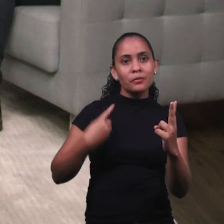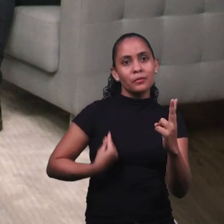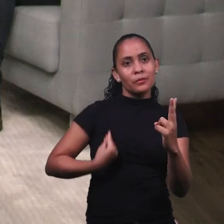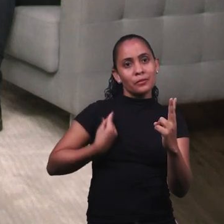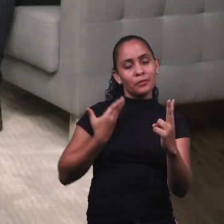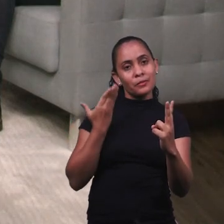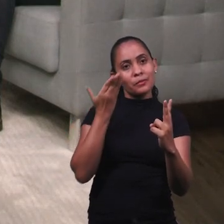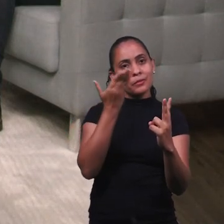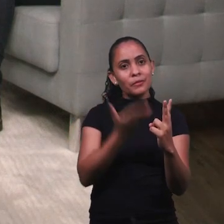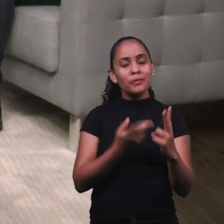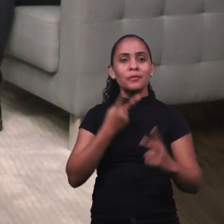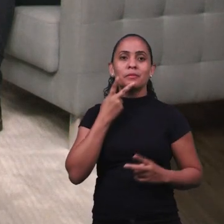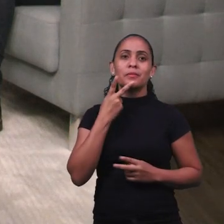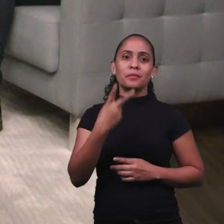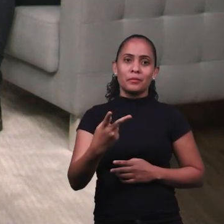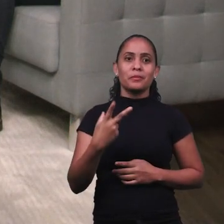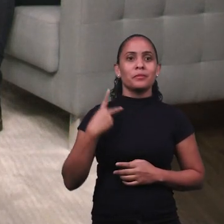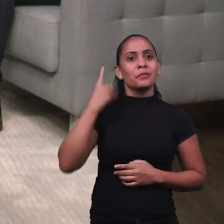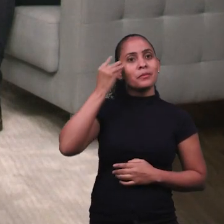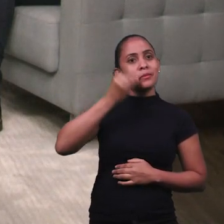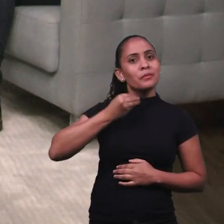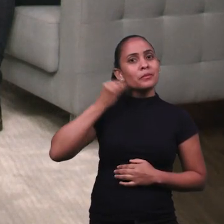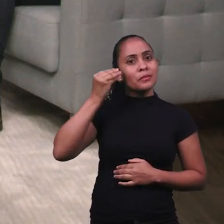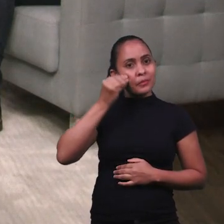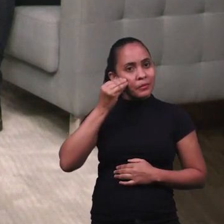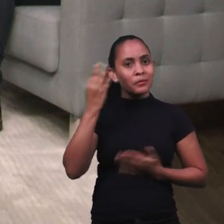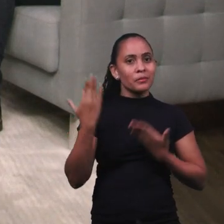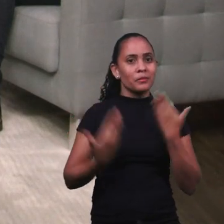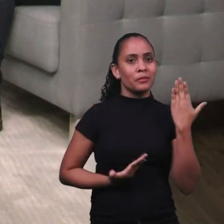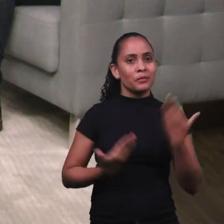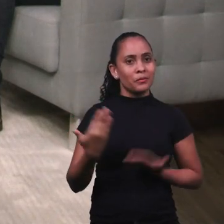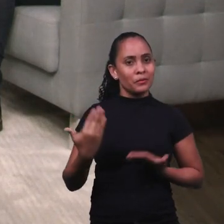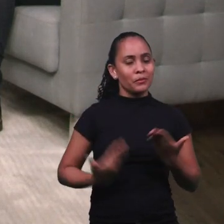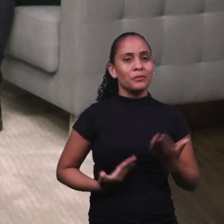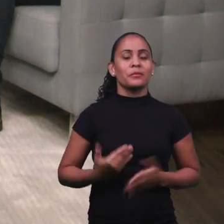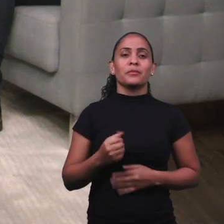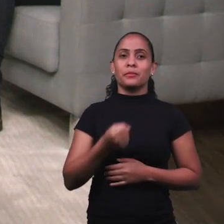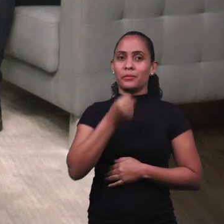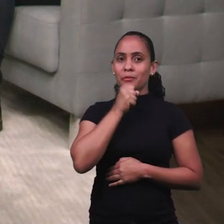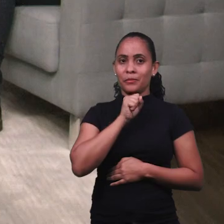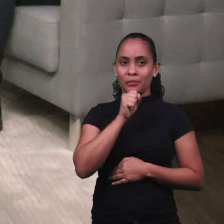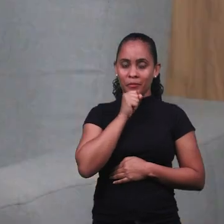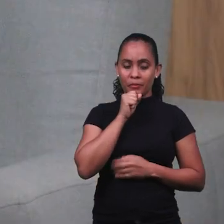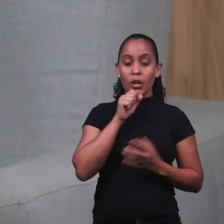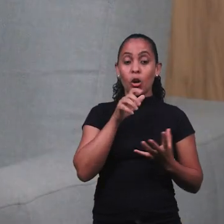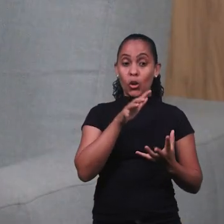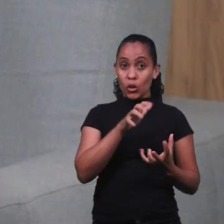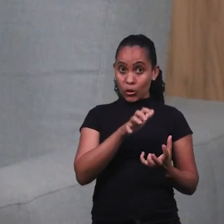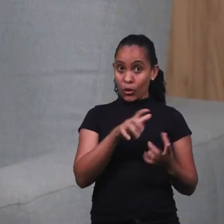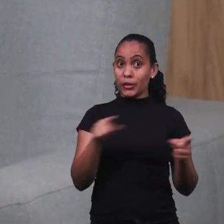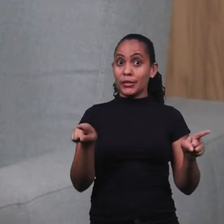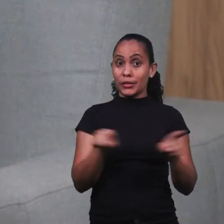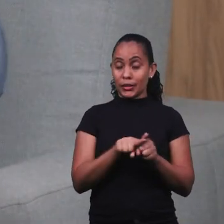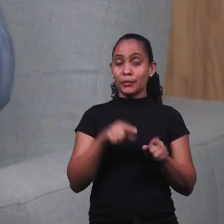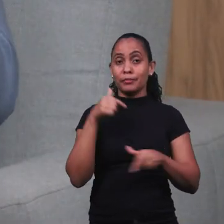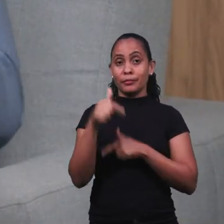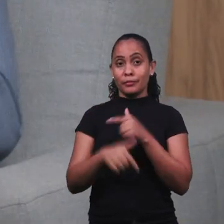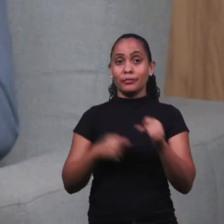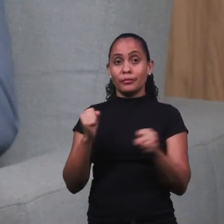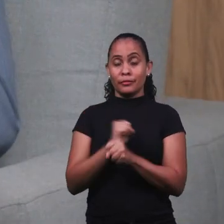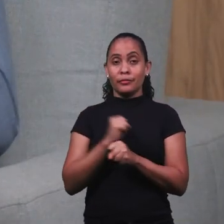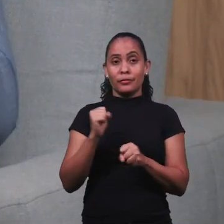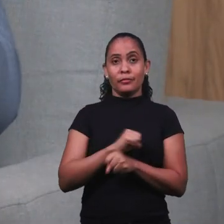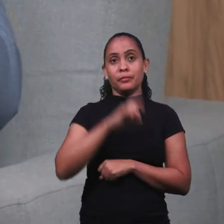aqui falando conosco dessa experiência dos nossos irmãos idosos que têm realizado a obra. E agora nós vamos ver na